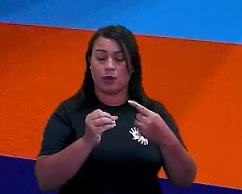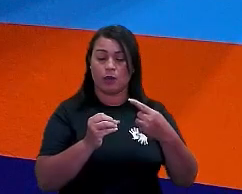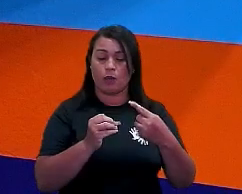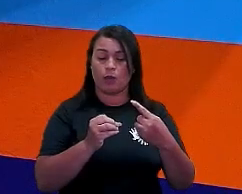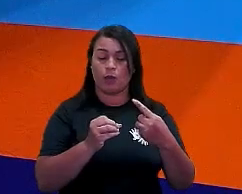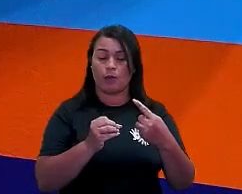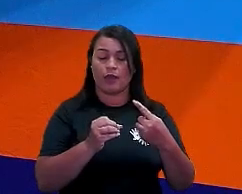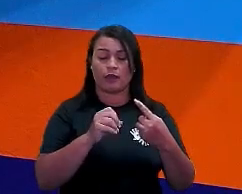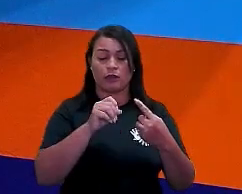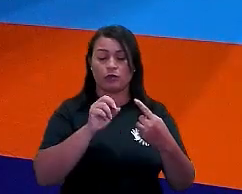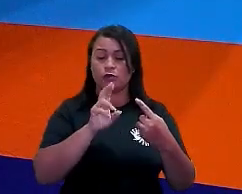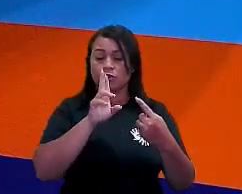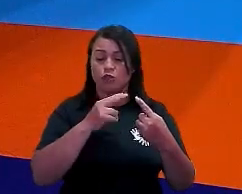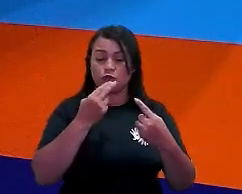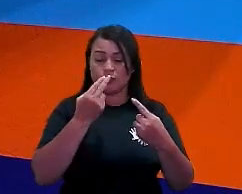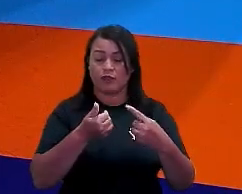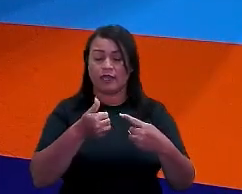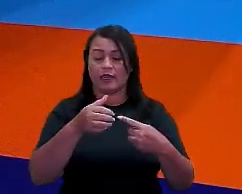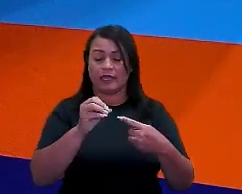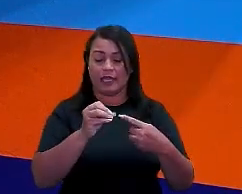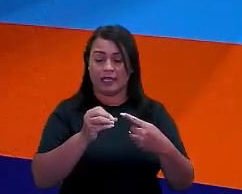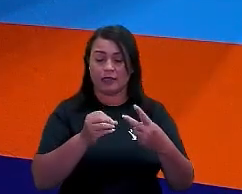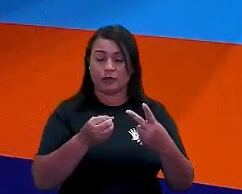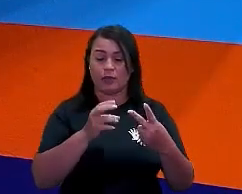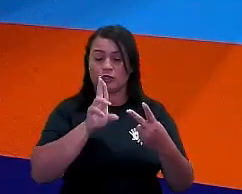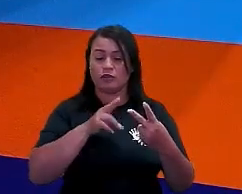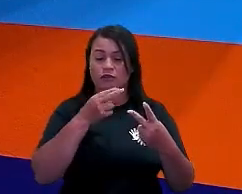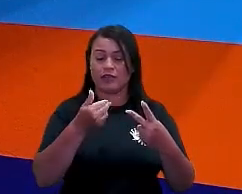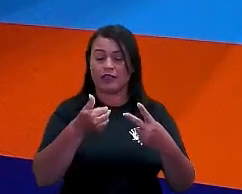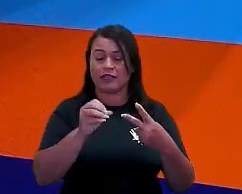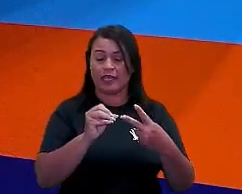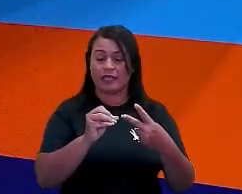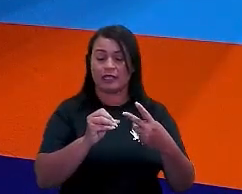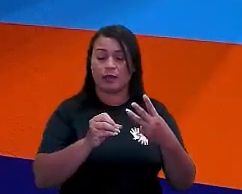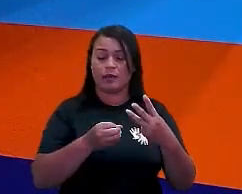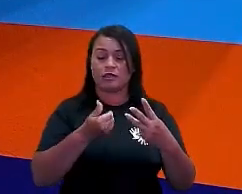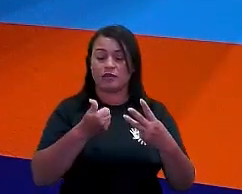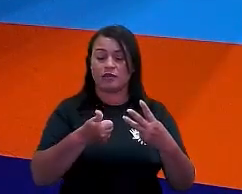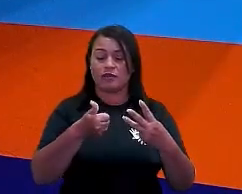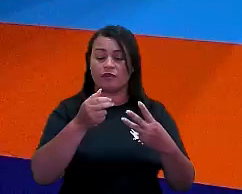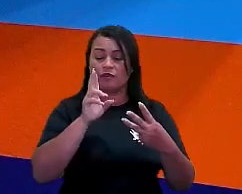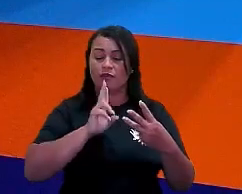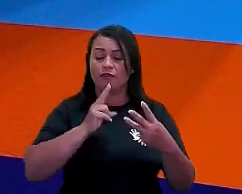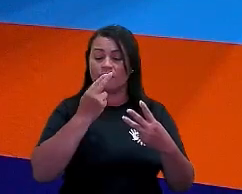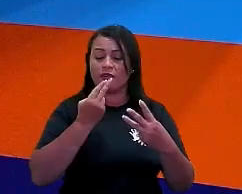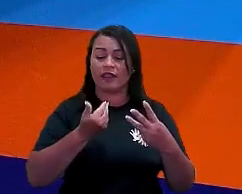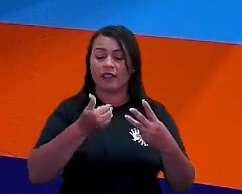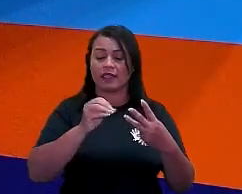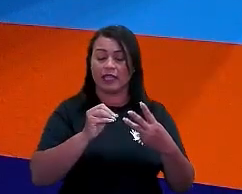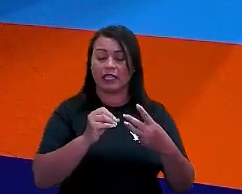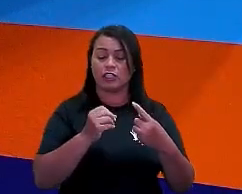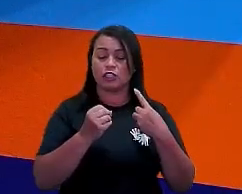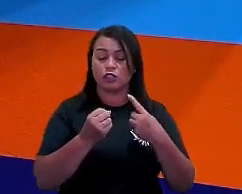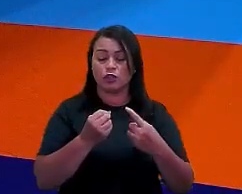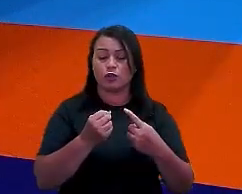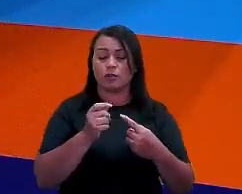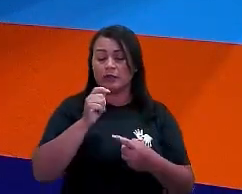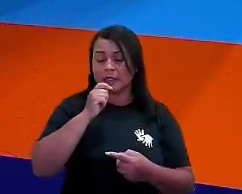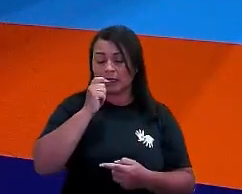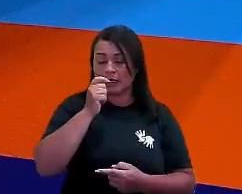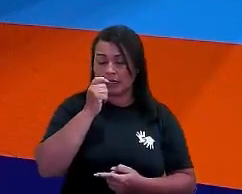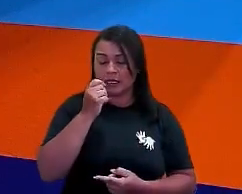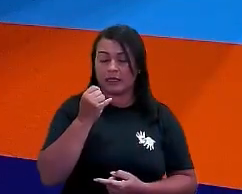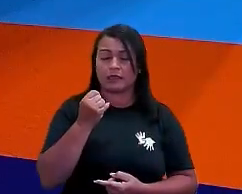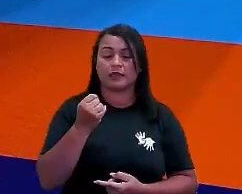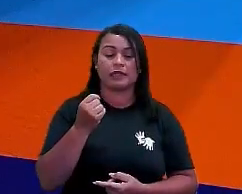Então, cada palito de sorvete vai valer 10 e cada palito de dente vai valer 1,